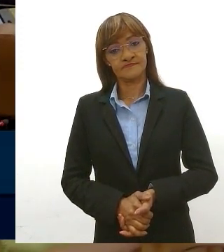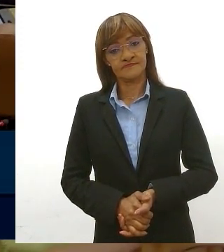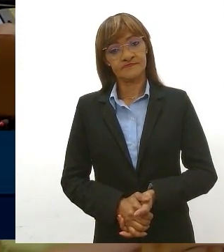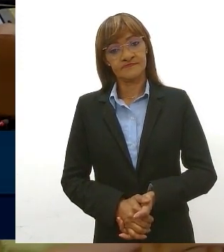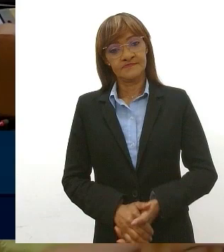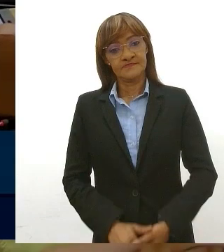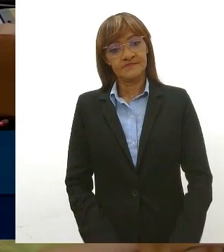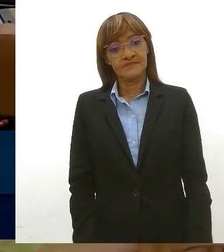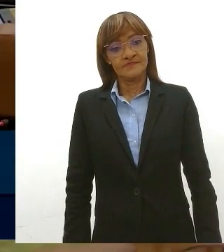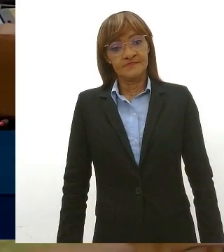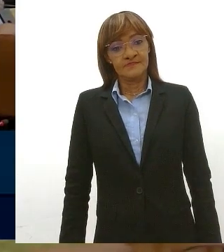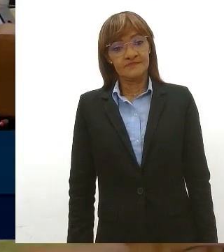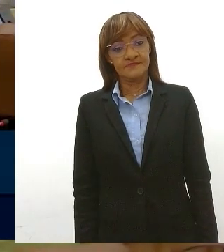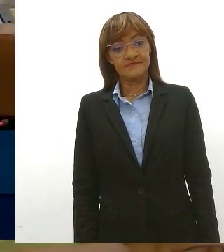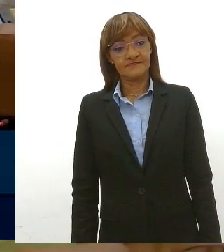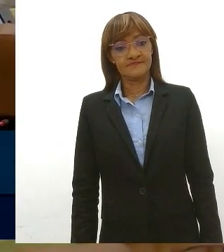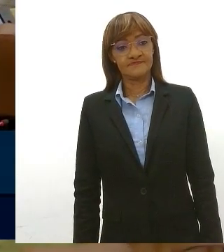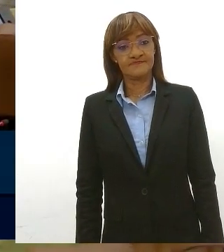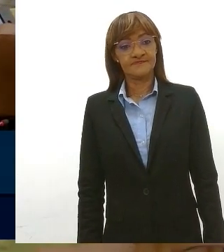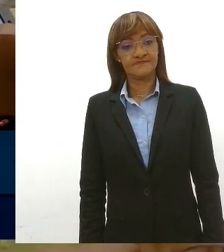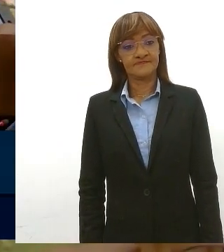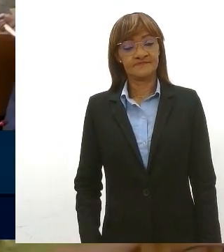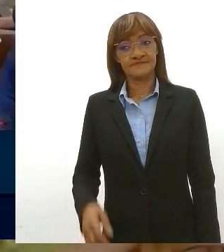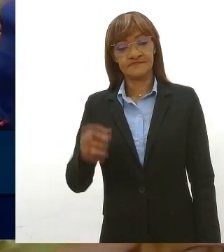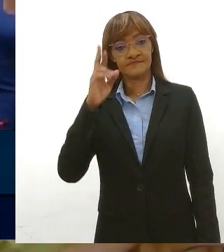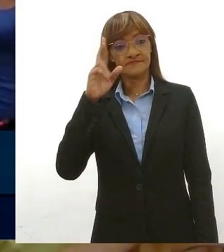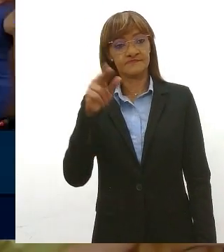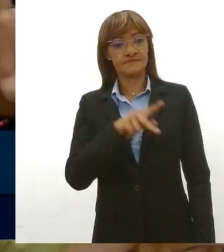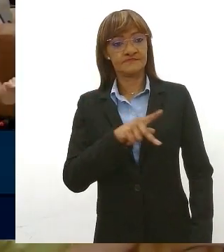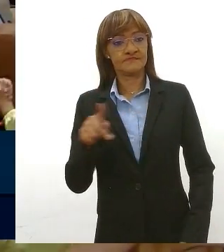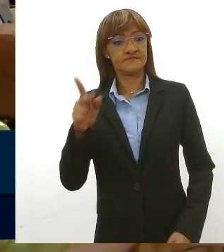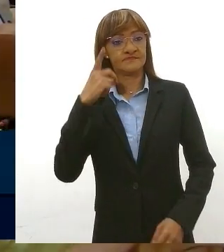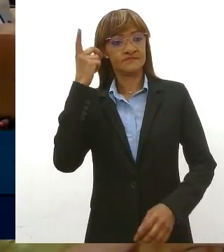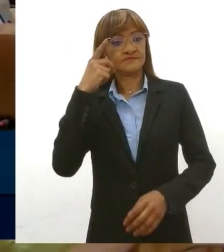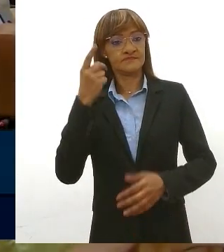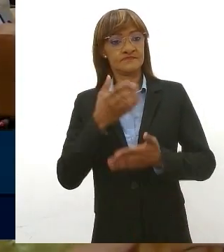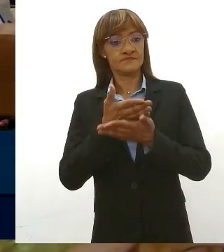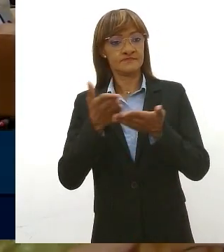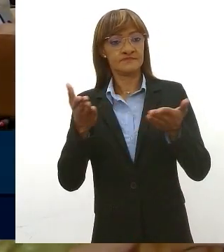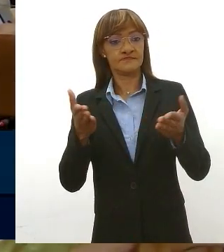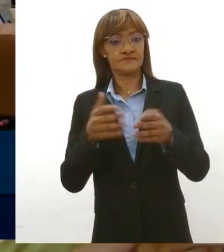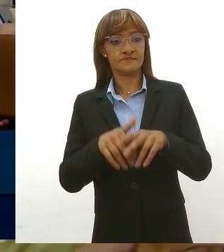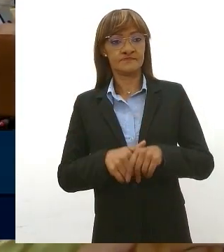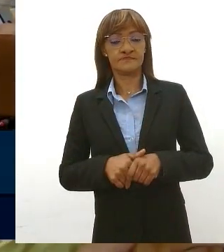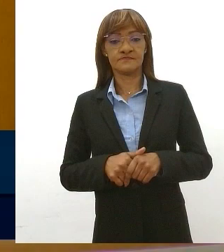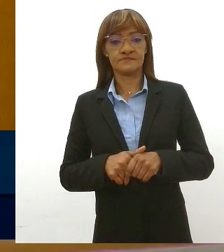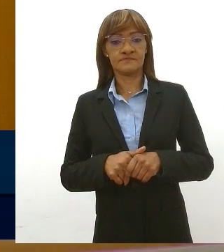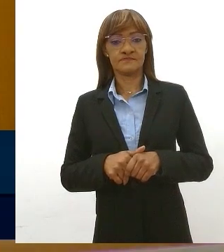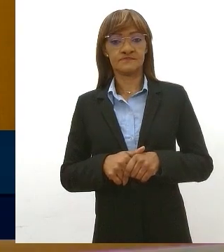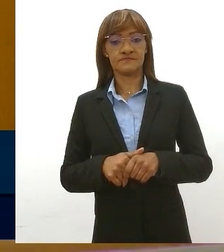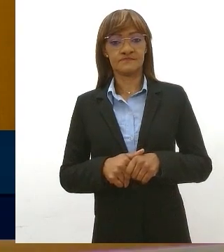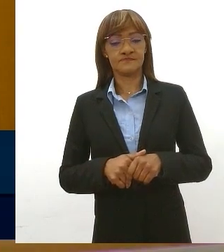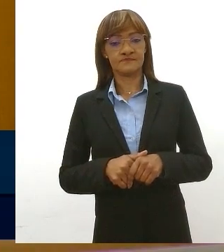Senhor presidente, senhores deputados, telespectadores da TV Alese, imprensa sergipana,